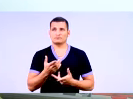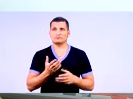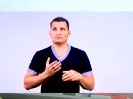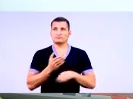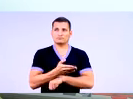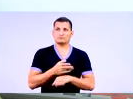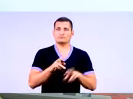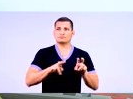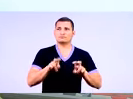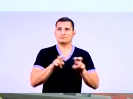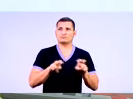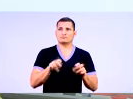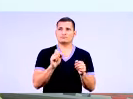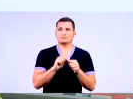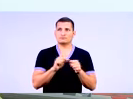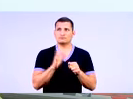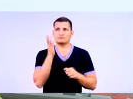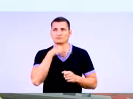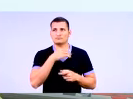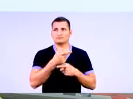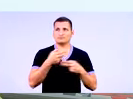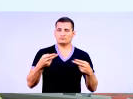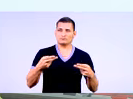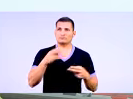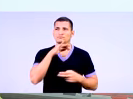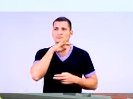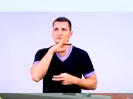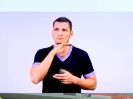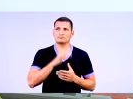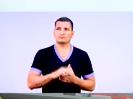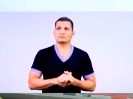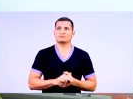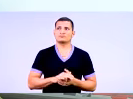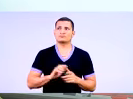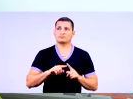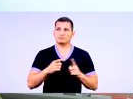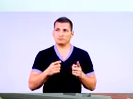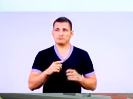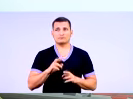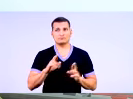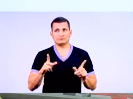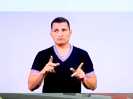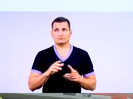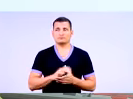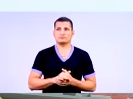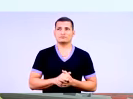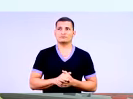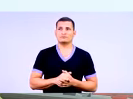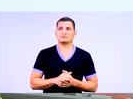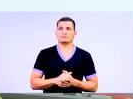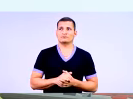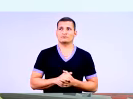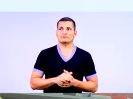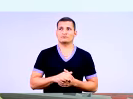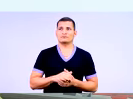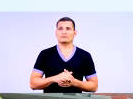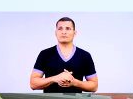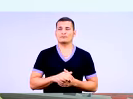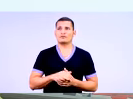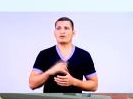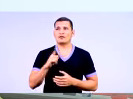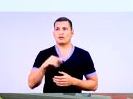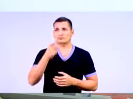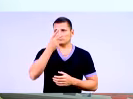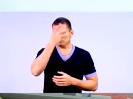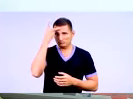computação para fazer algo ruim. Na verdade, esse é o cracker. O hacker é aquela pessoa que entende muito de